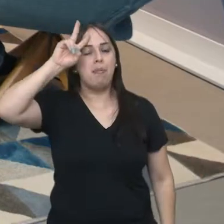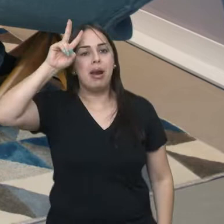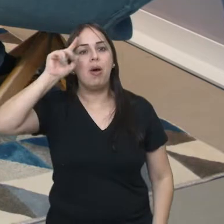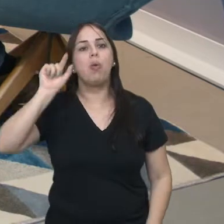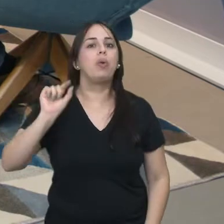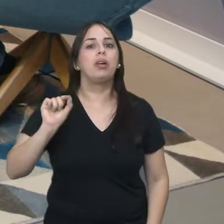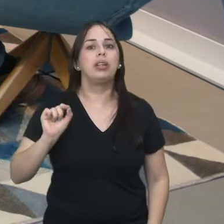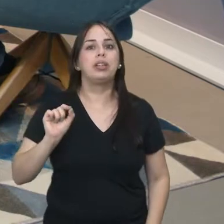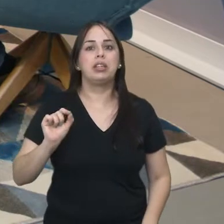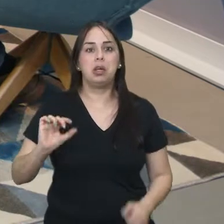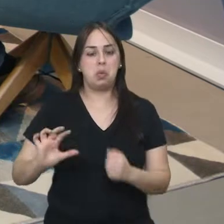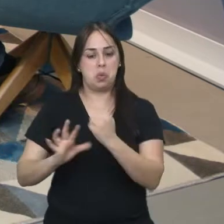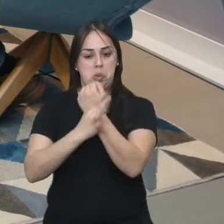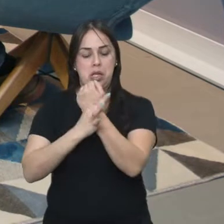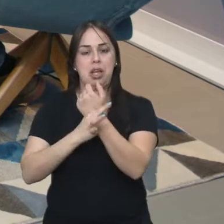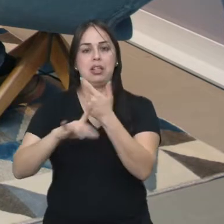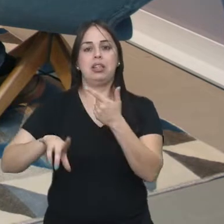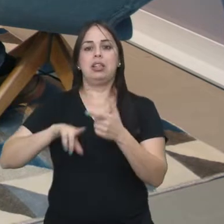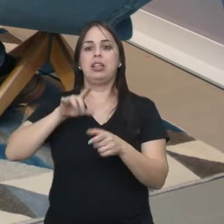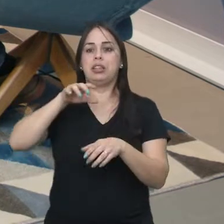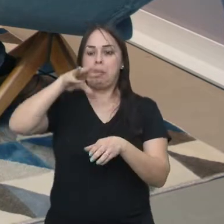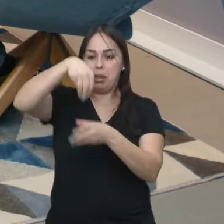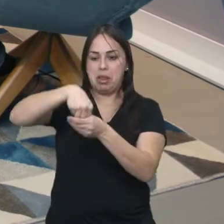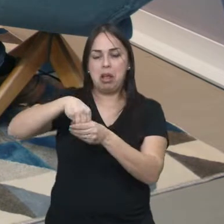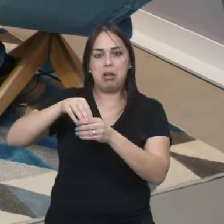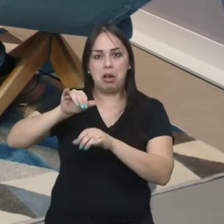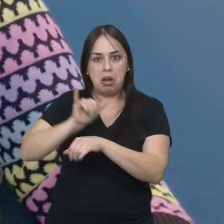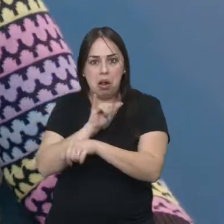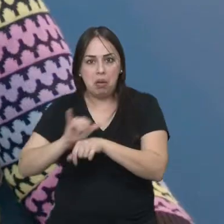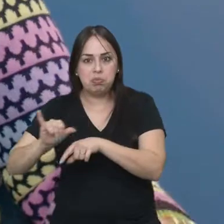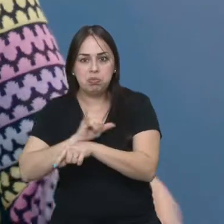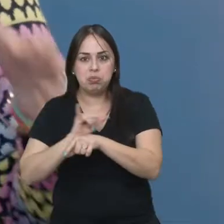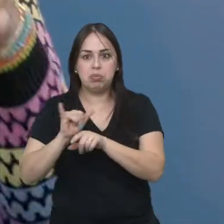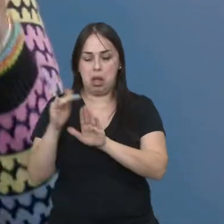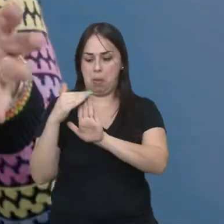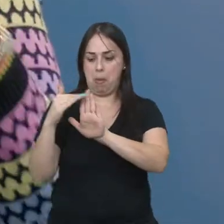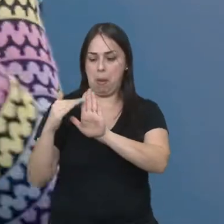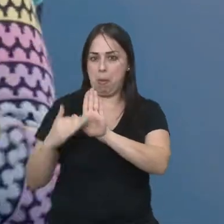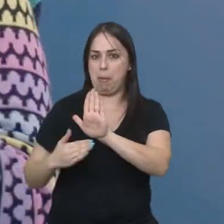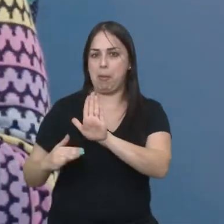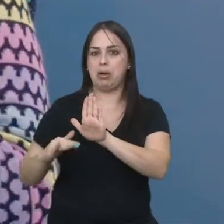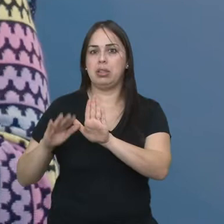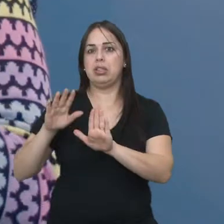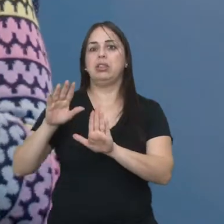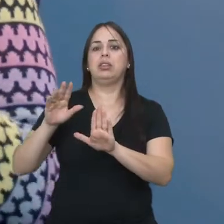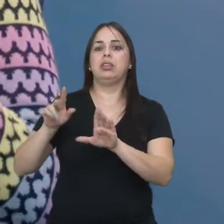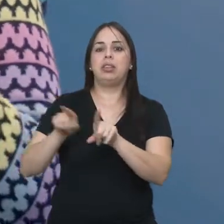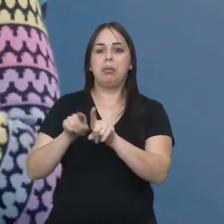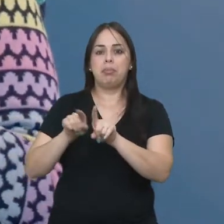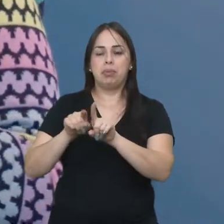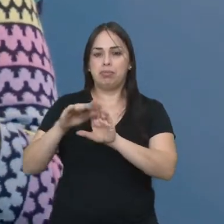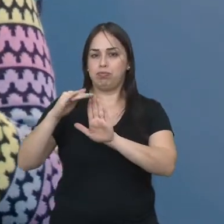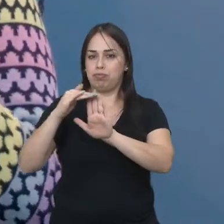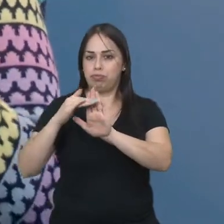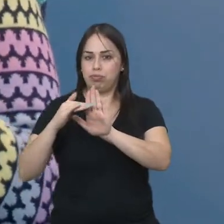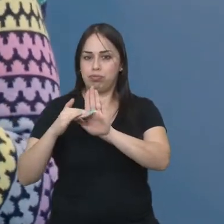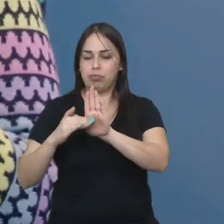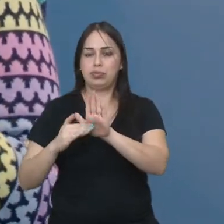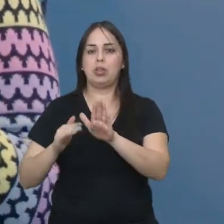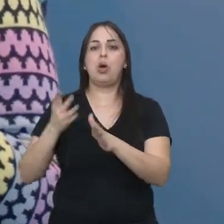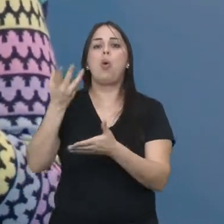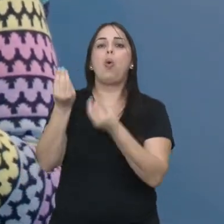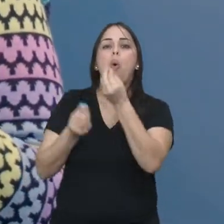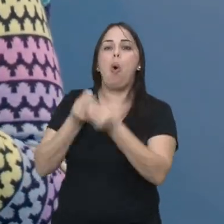tem que lembrar, tudo isso com maior segurança dentro da logística que a gente chama, dentro do critério do quê? Da rede de frio ou cadeia de